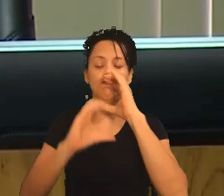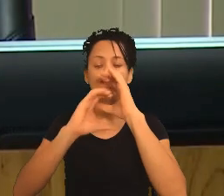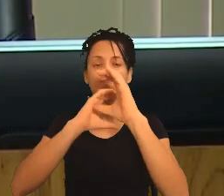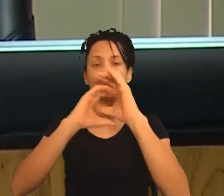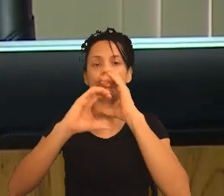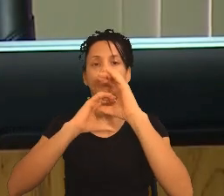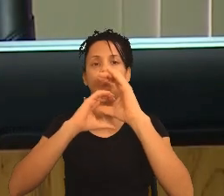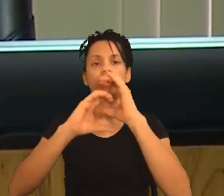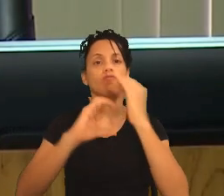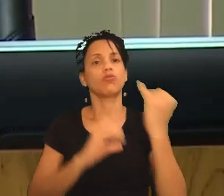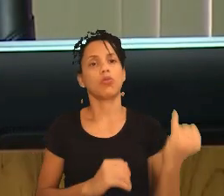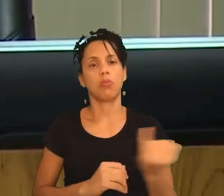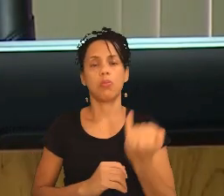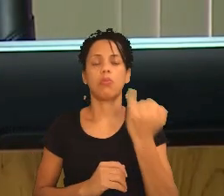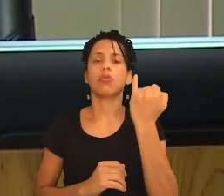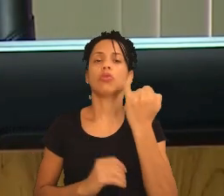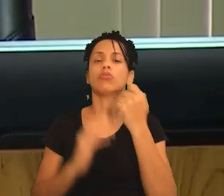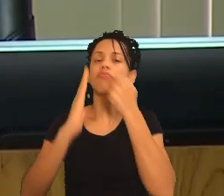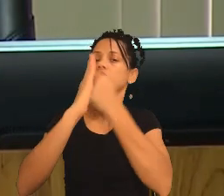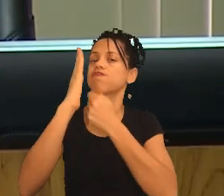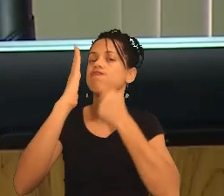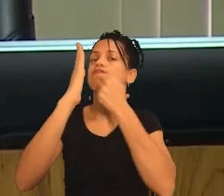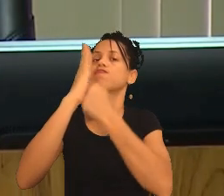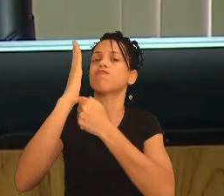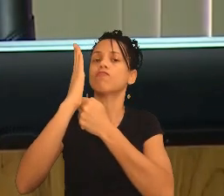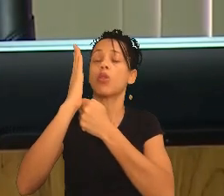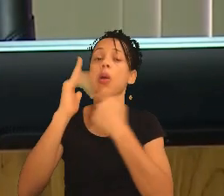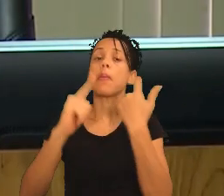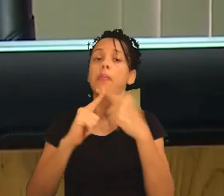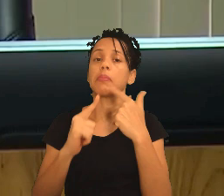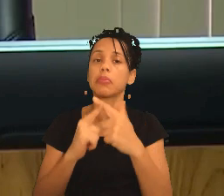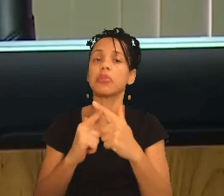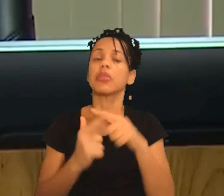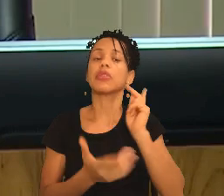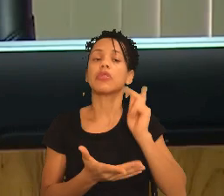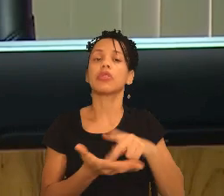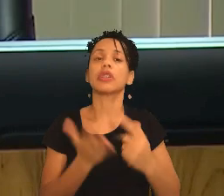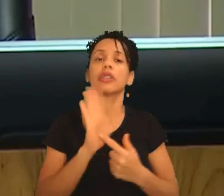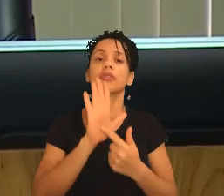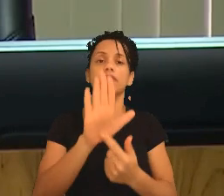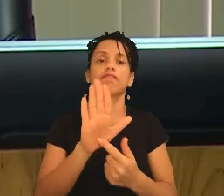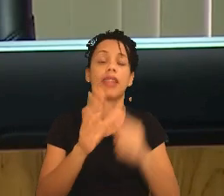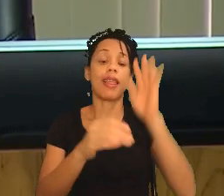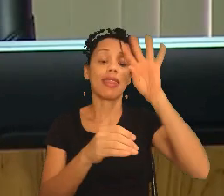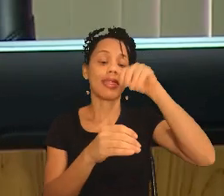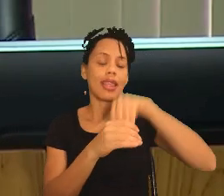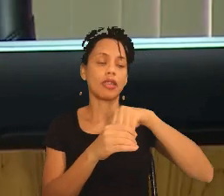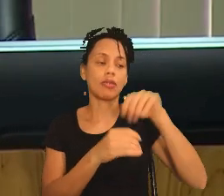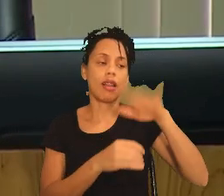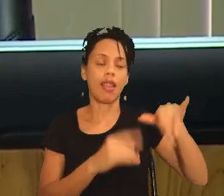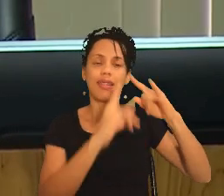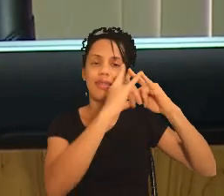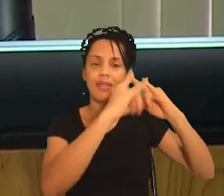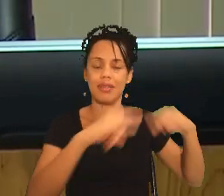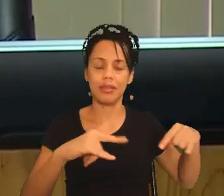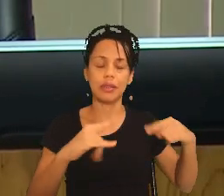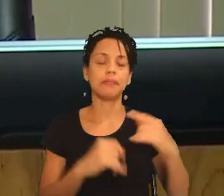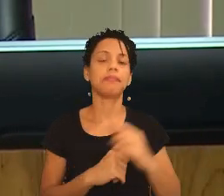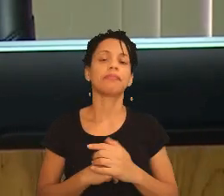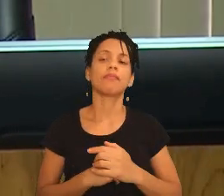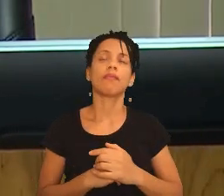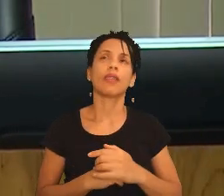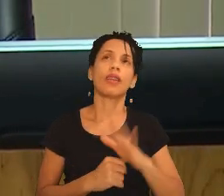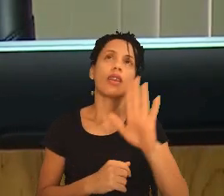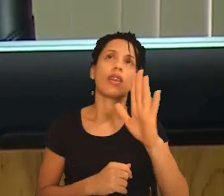está travando e hoje a gente busca dentro desses espaços aqui de passar um pouco isso. E como a comunicação é